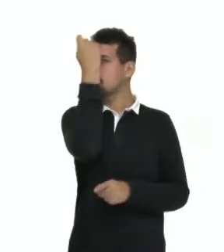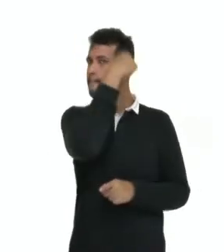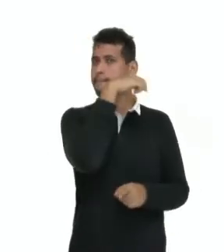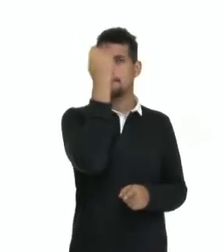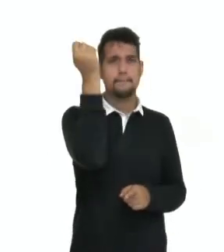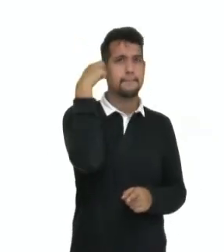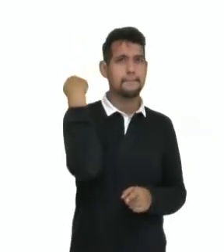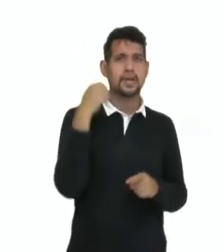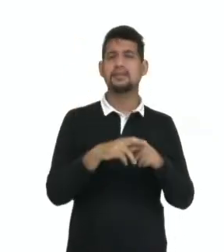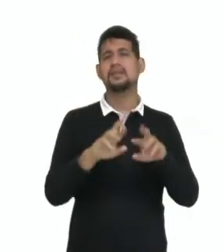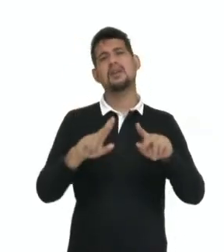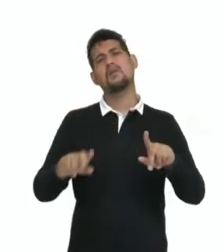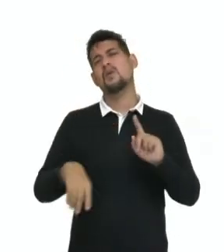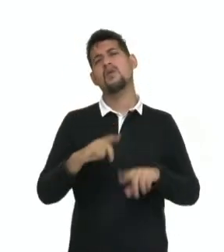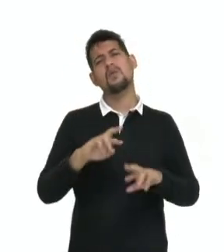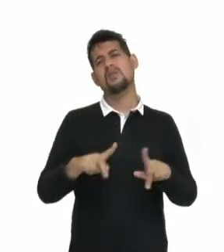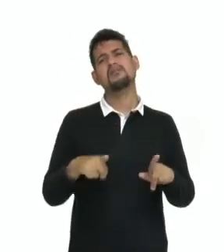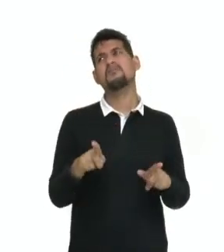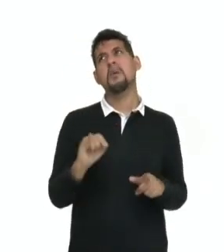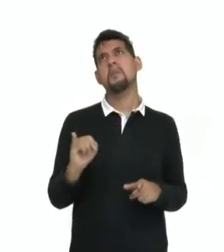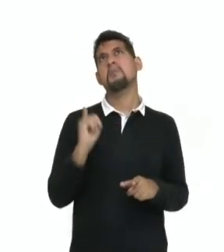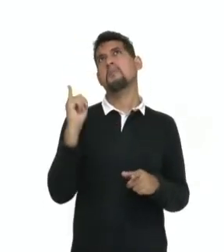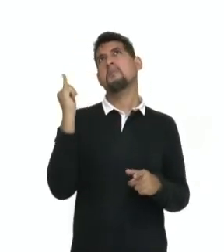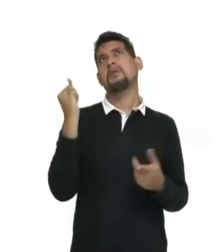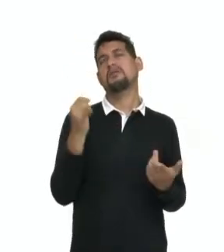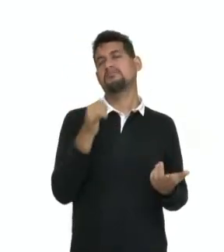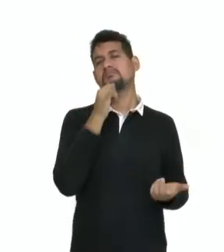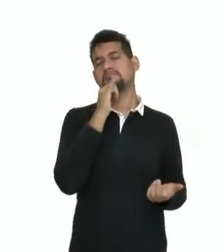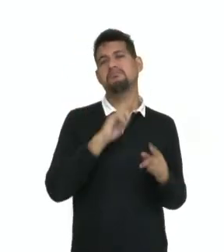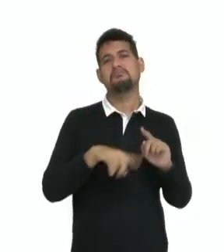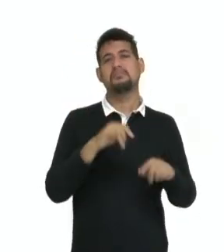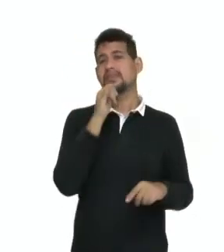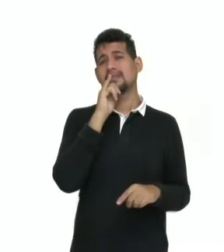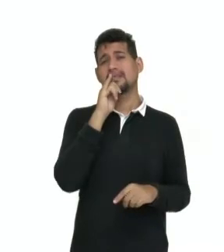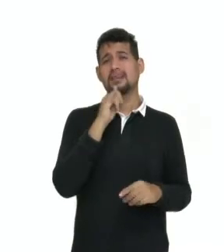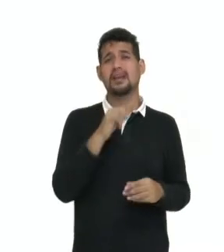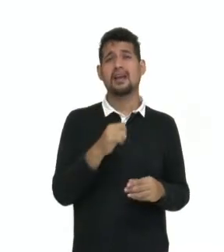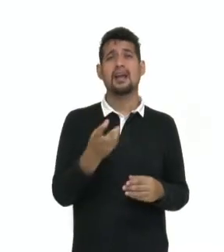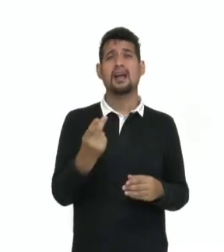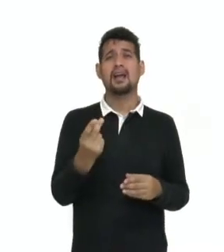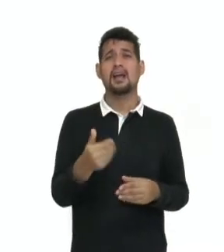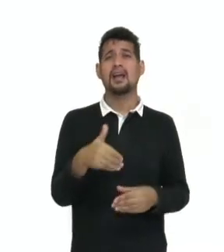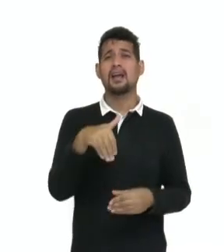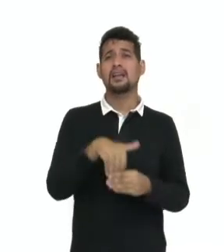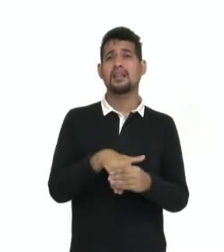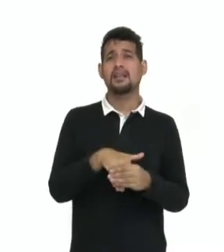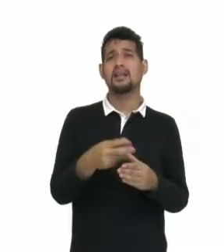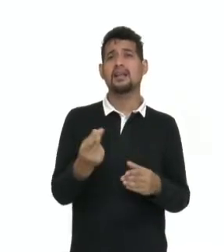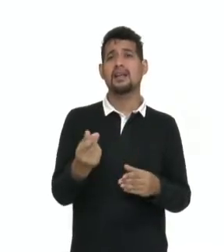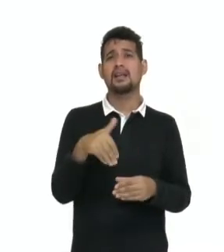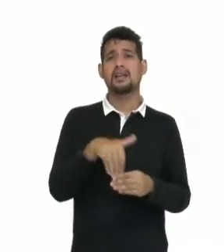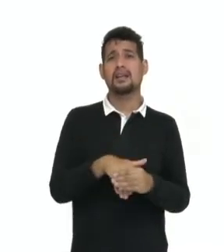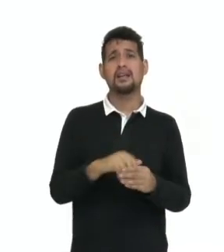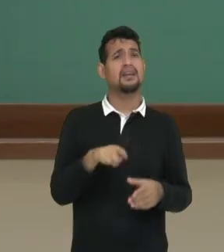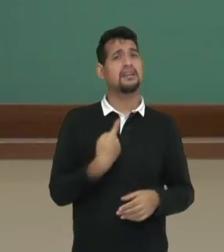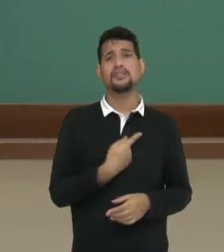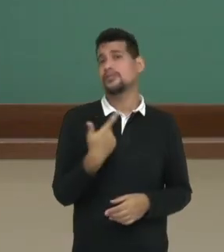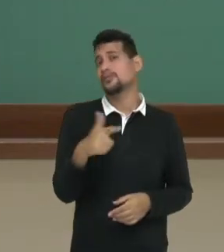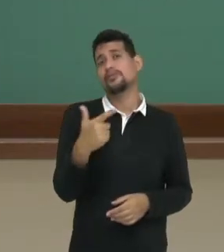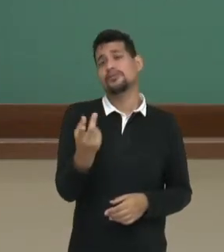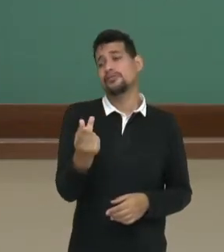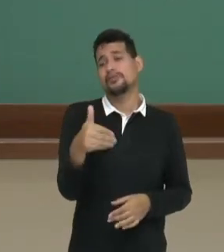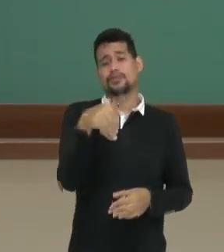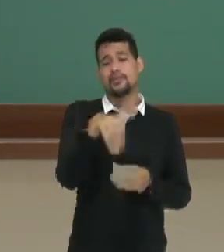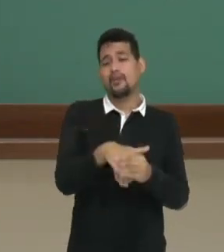produtos desnecessários, como o professor disse a vocês, né? Como carteiras para notas, né? Nós não tínhamos notas